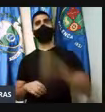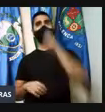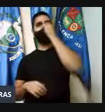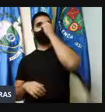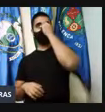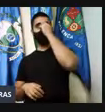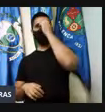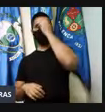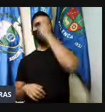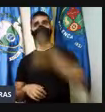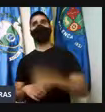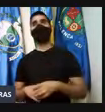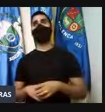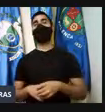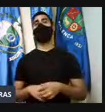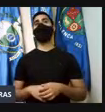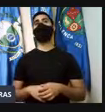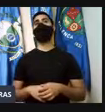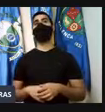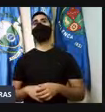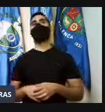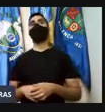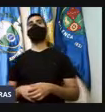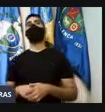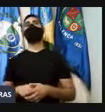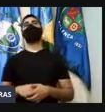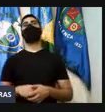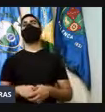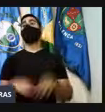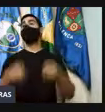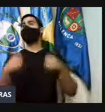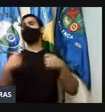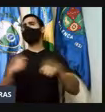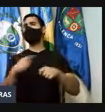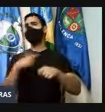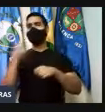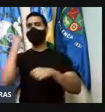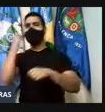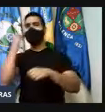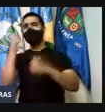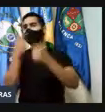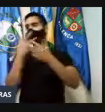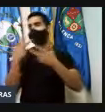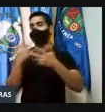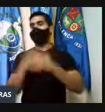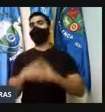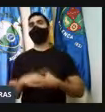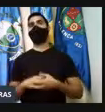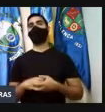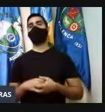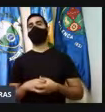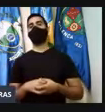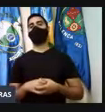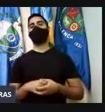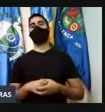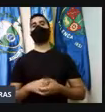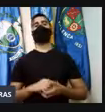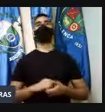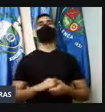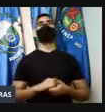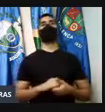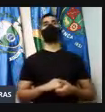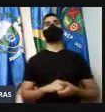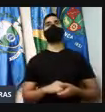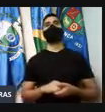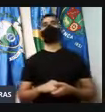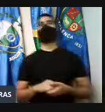entendeu essa necessidade que nós temos que buscar. Senhor presidente, também